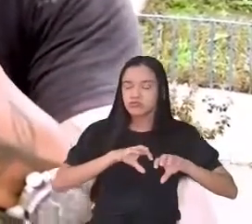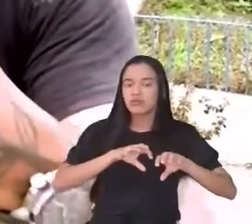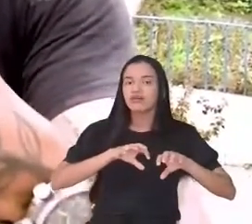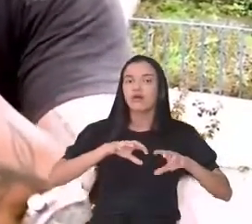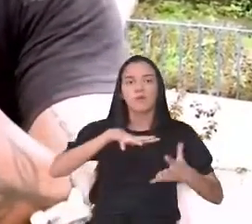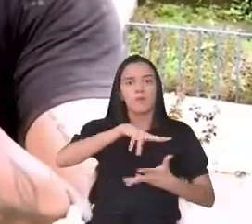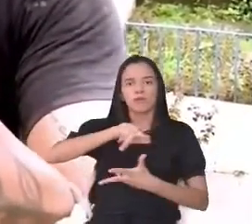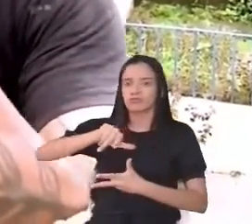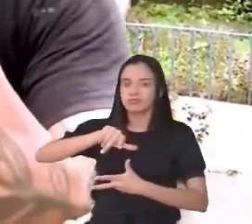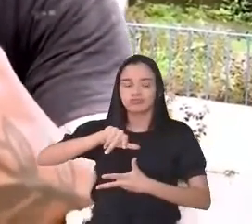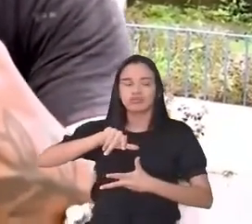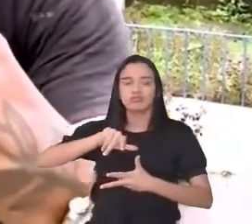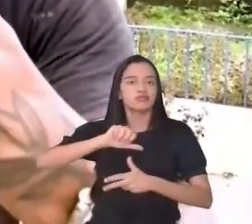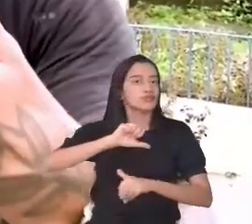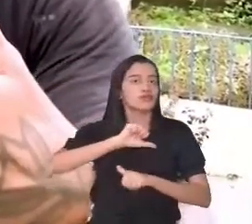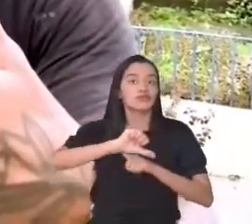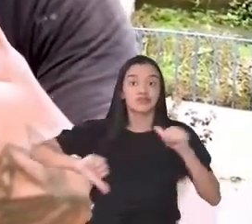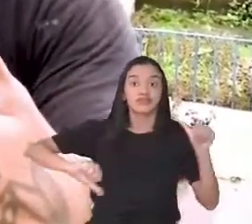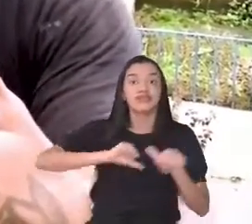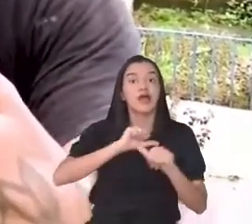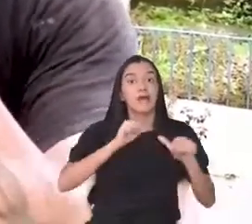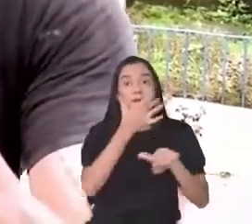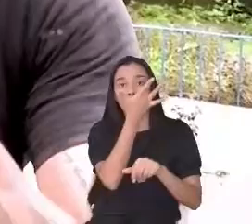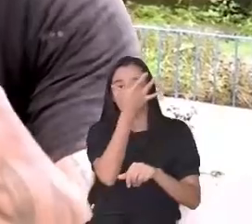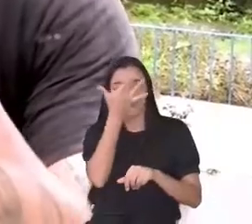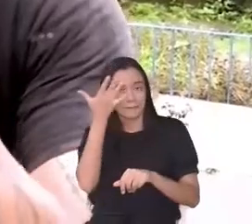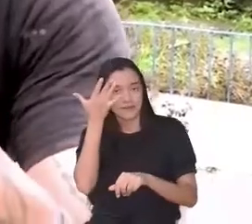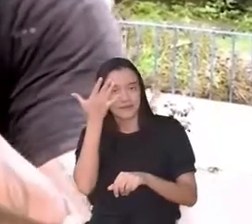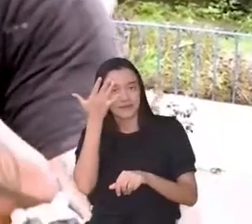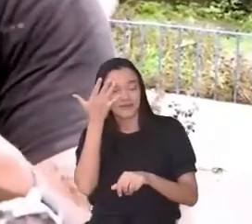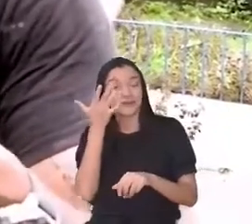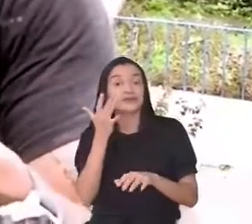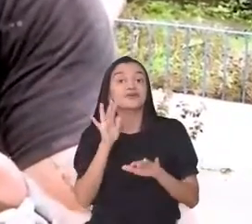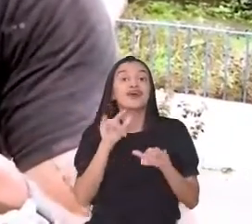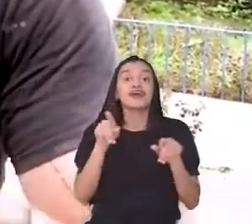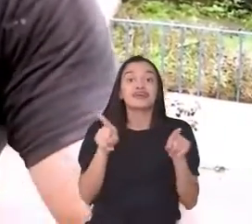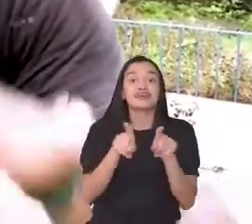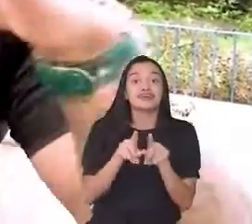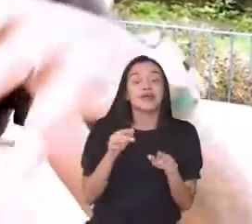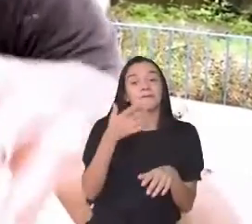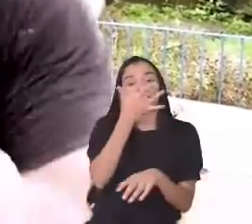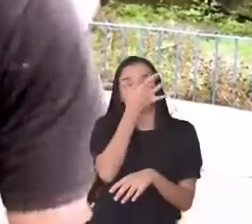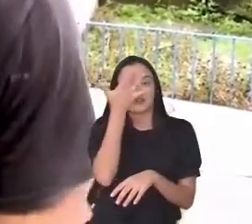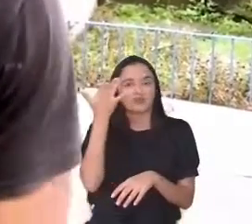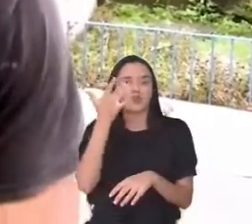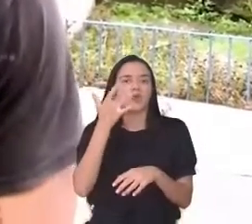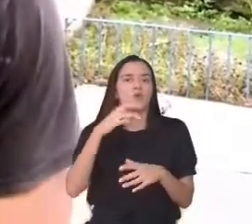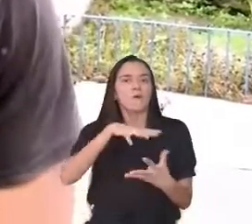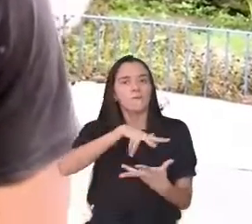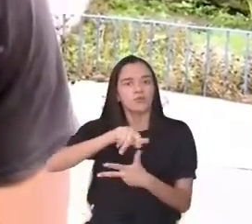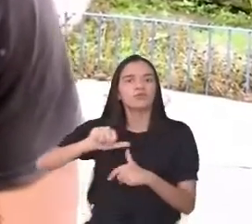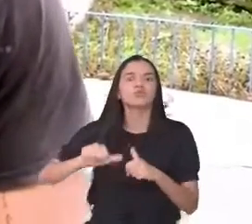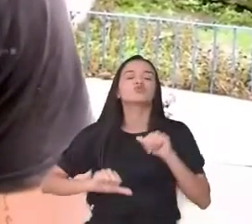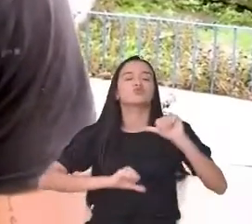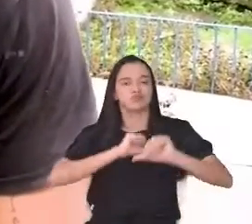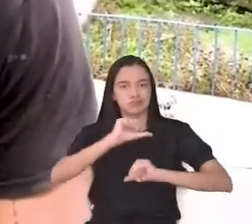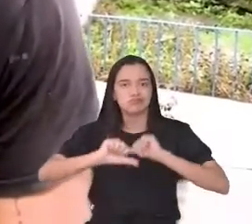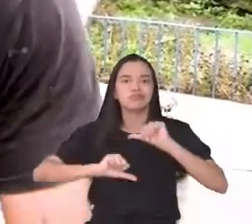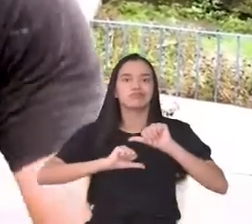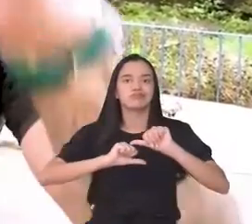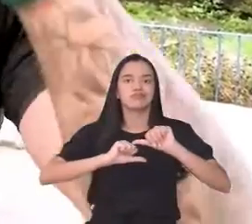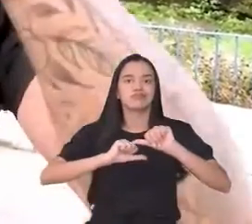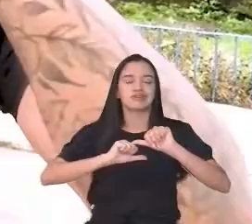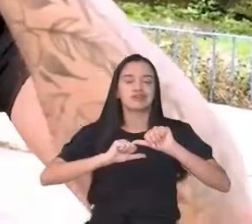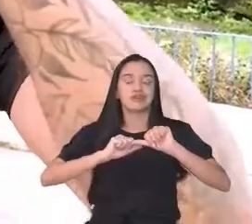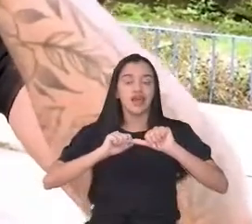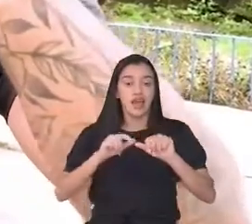o mundo. Educação transforma as pessoas, pessoas mudam o mundo. Então hoje vou evidenciar O poder